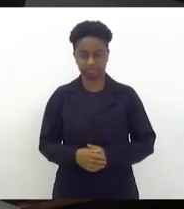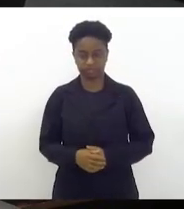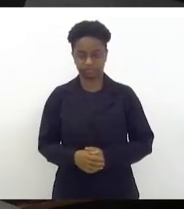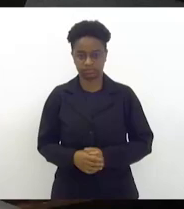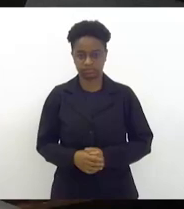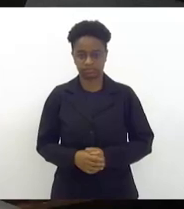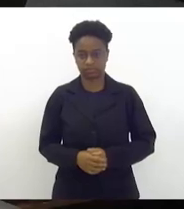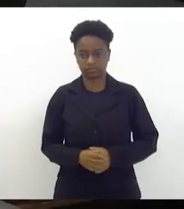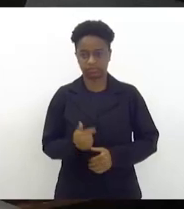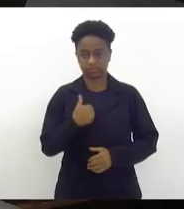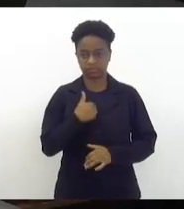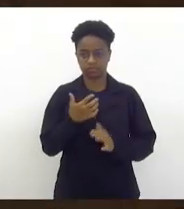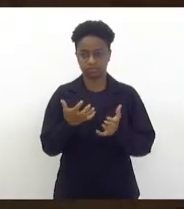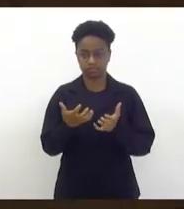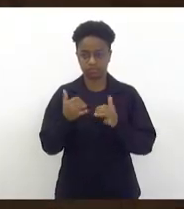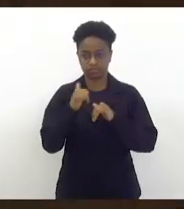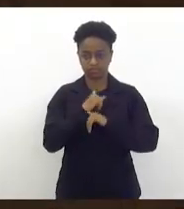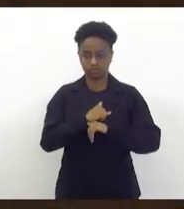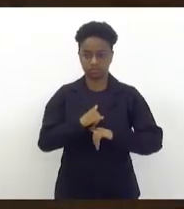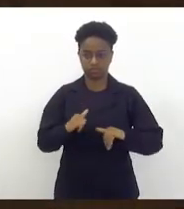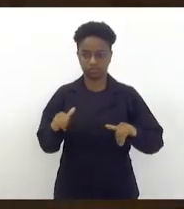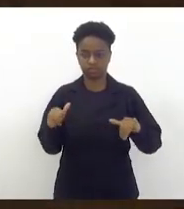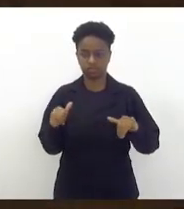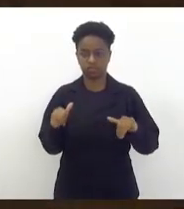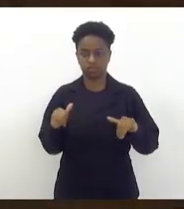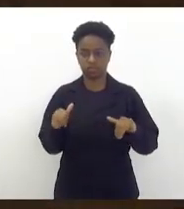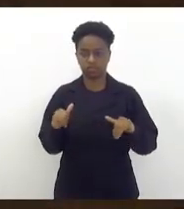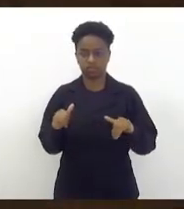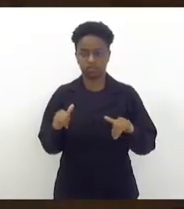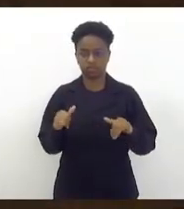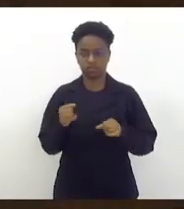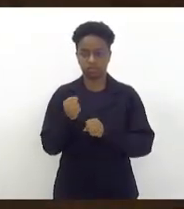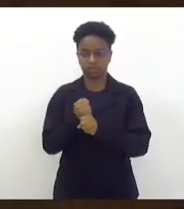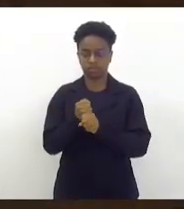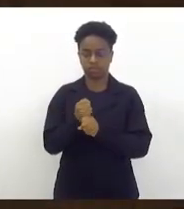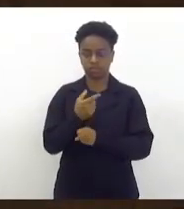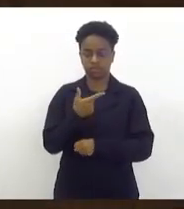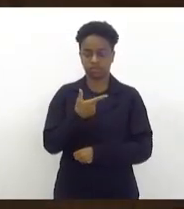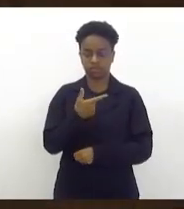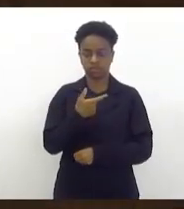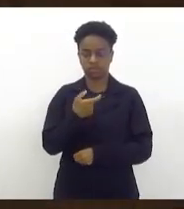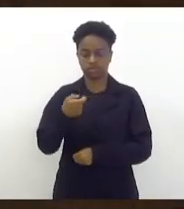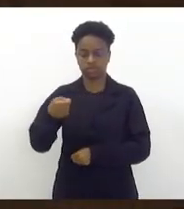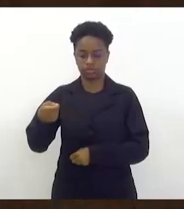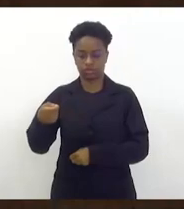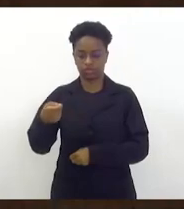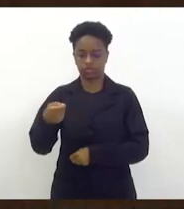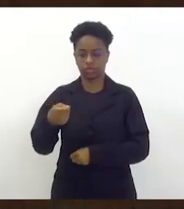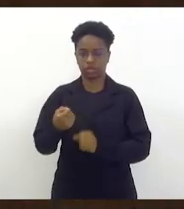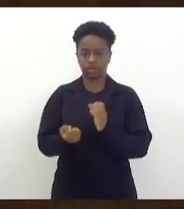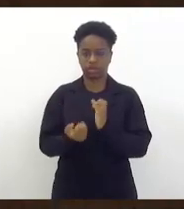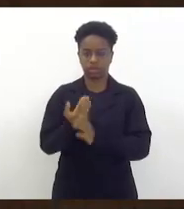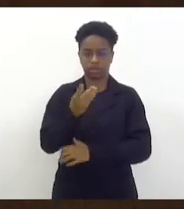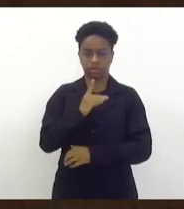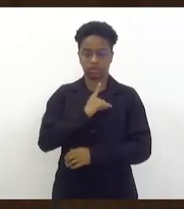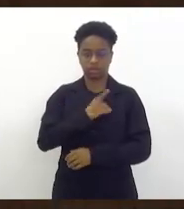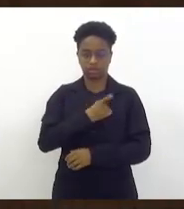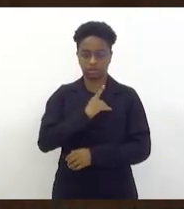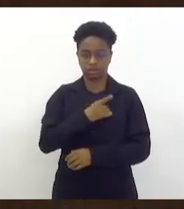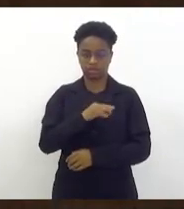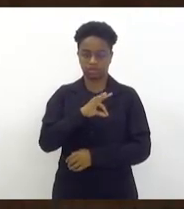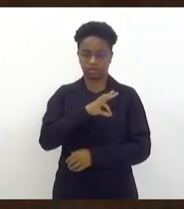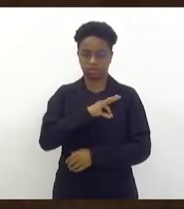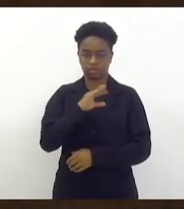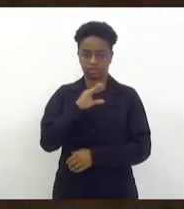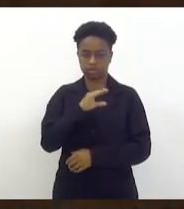Eu queria falar que, em 2000, foi criada a delegacia da Polícia Civil, foi